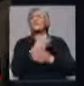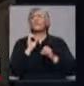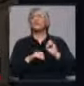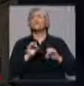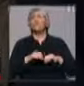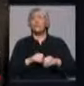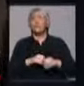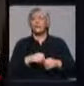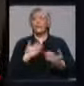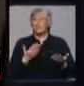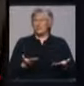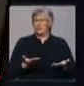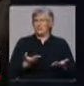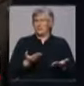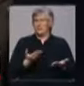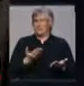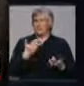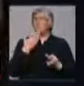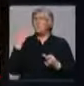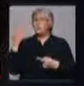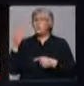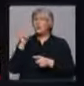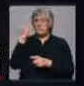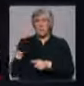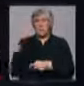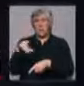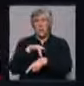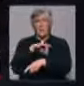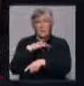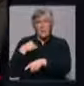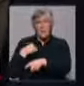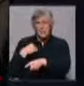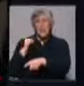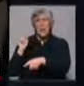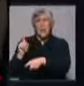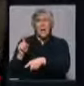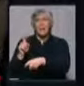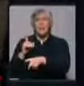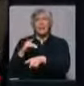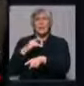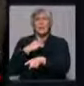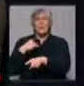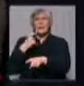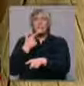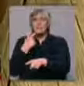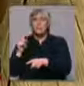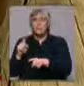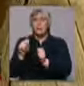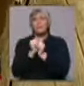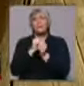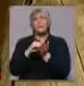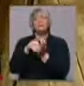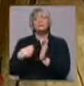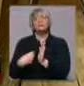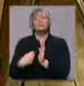Porquê é que vamos pedir a um senhor, que eu não sei se é médico, se percebe alguma coisa de medicina, se não percebe, a assinar um papel?